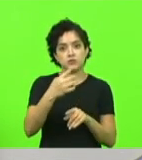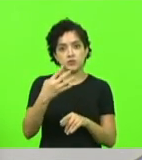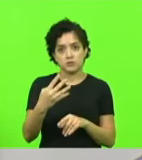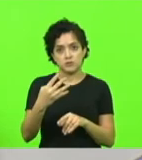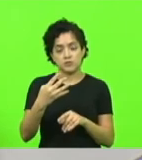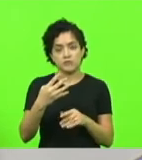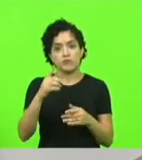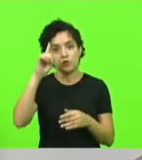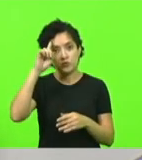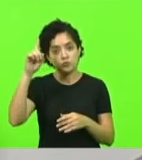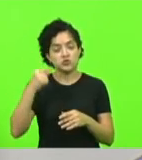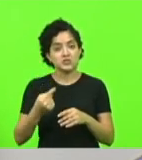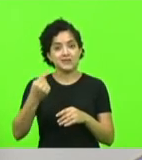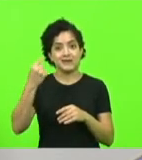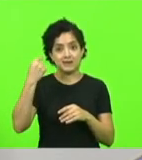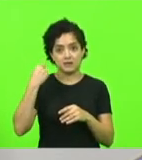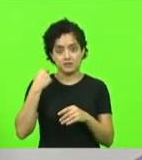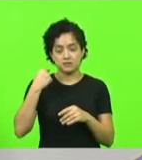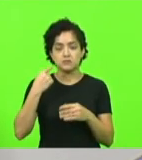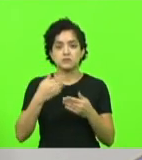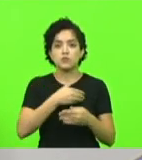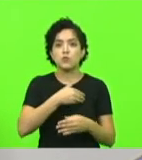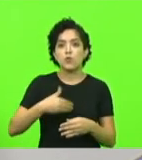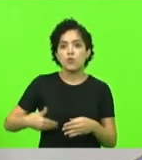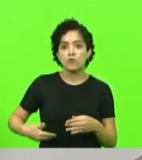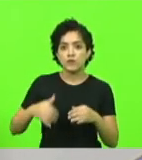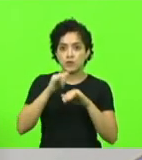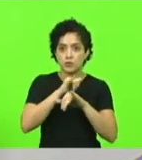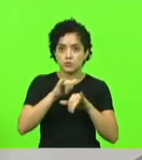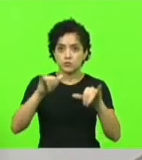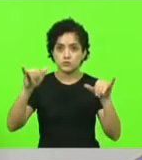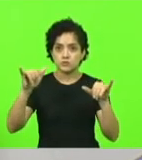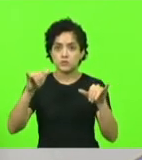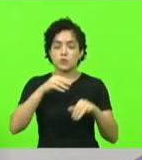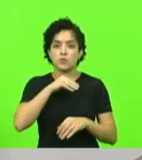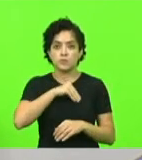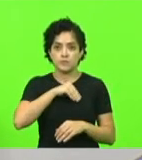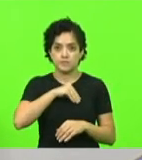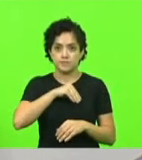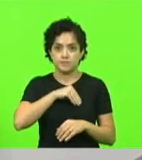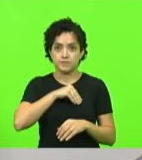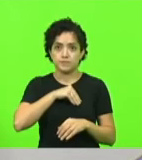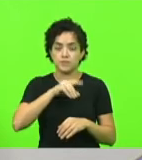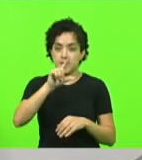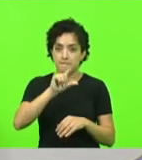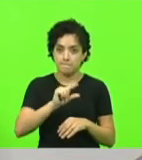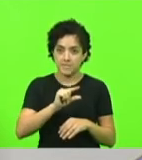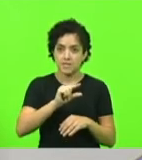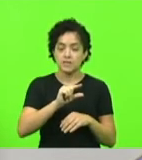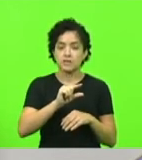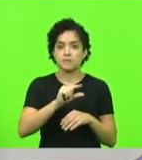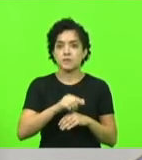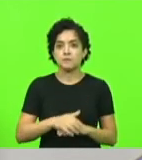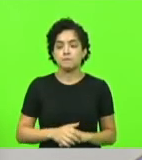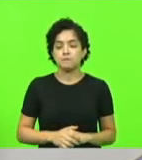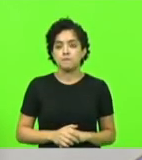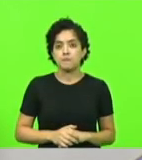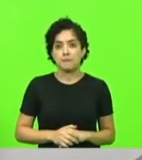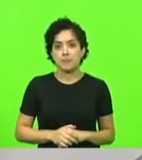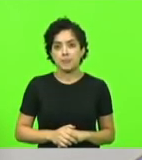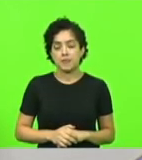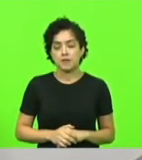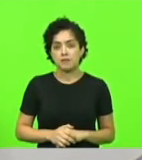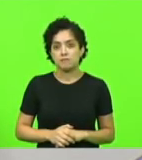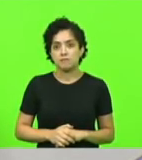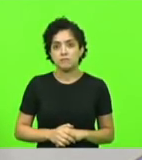data anterior, onde o governo anunciou a remuneração mínima para o Magistério Público Estadual. De